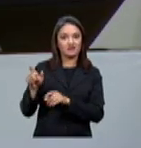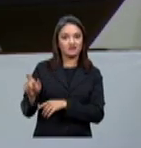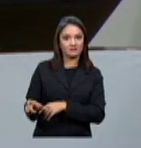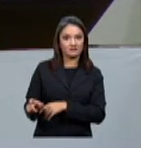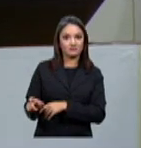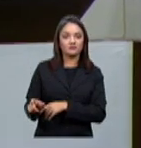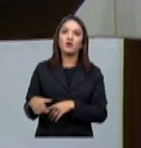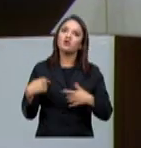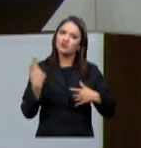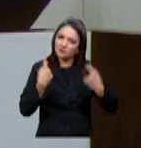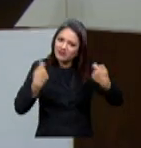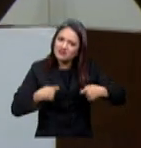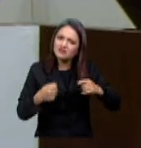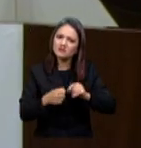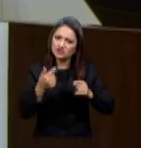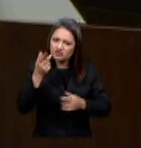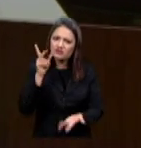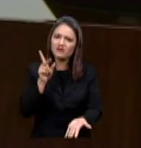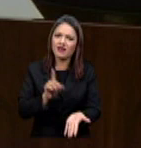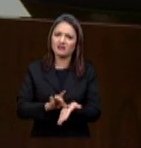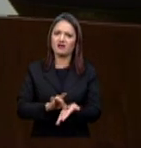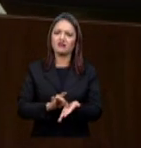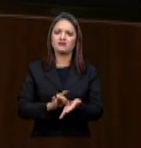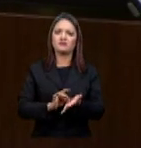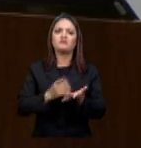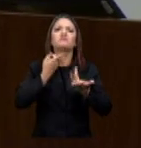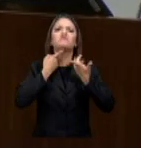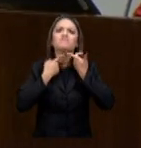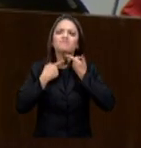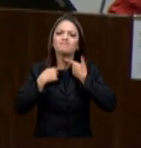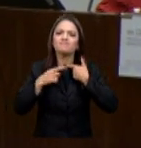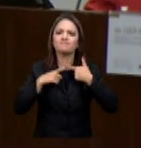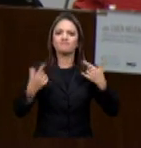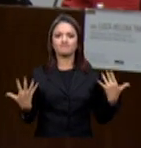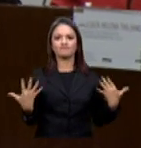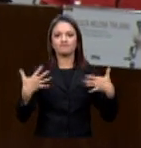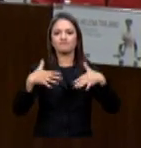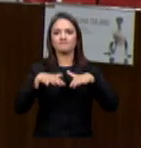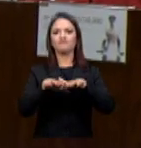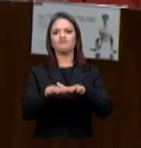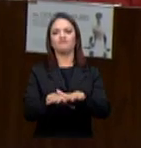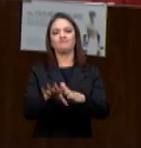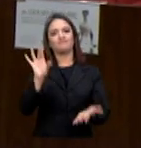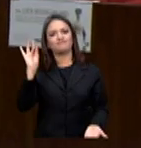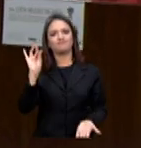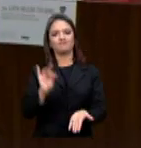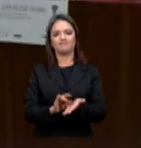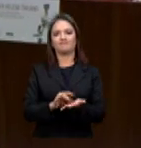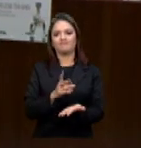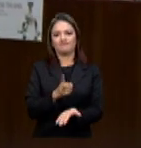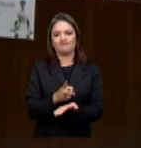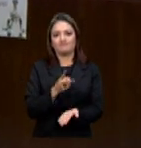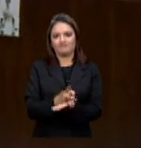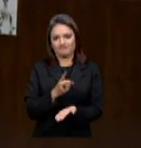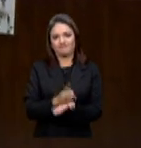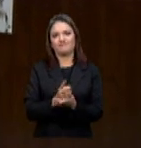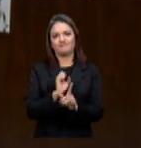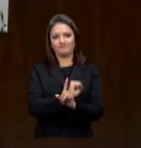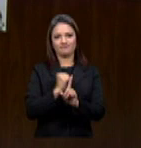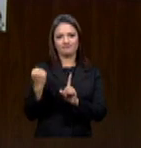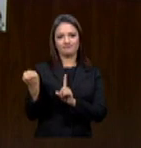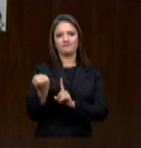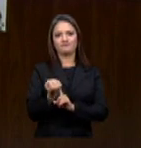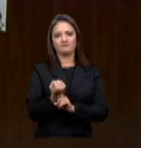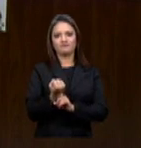real um desejo de termos uma inclusão efetiva dentro da nossa